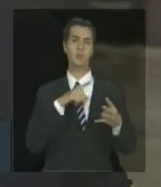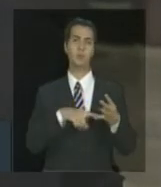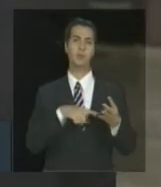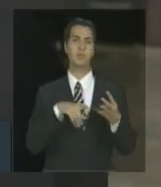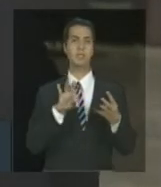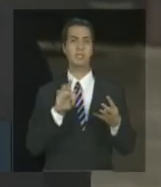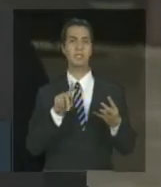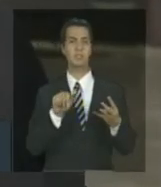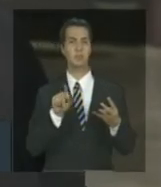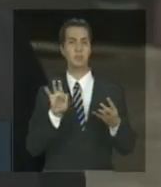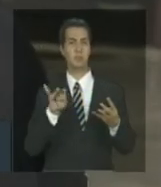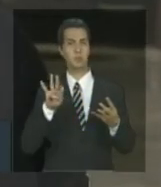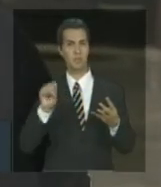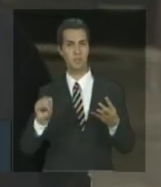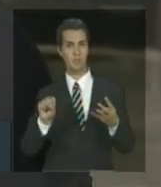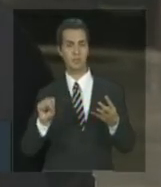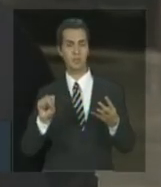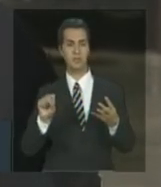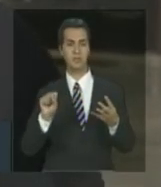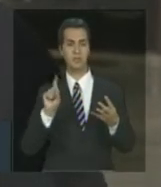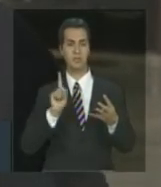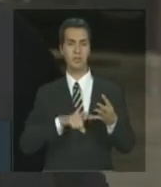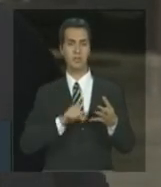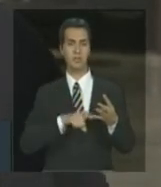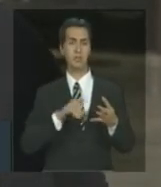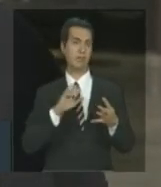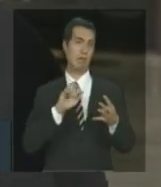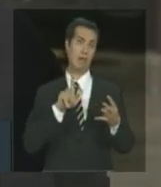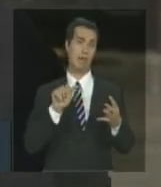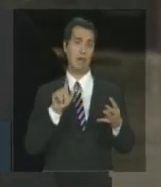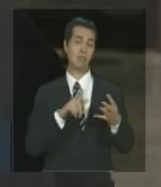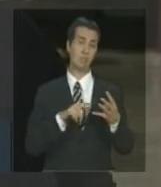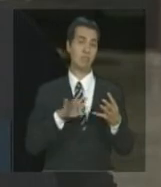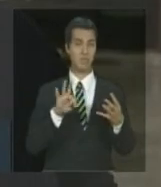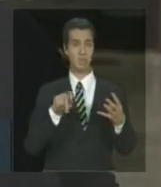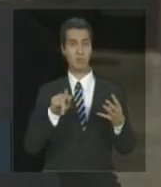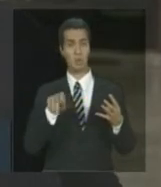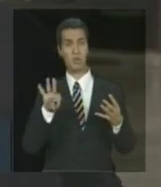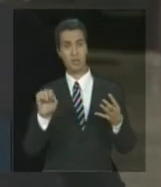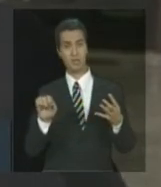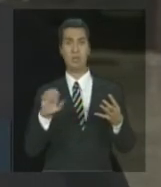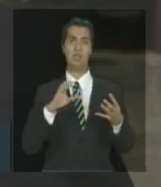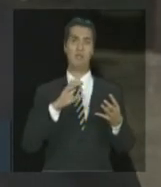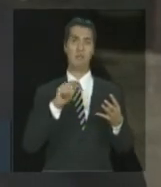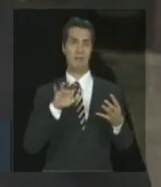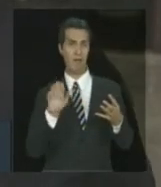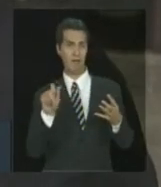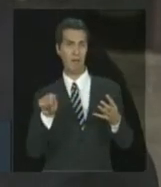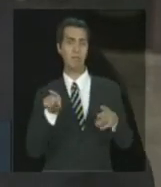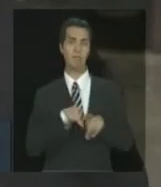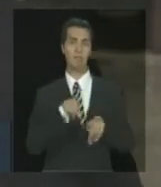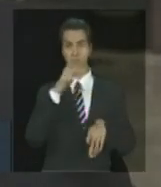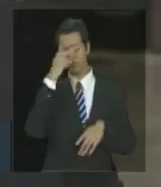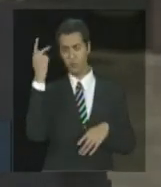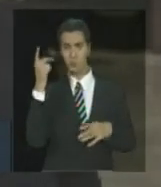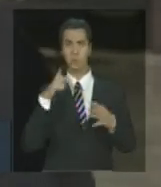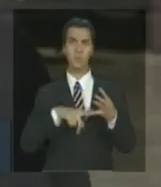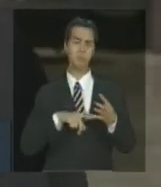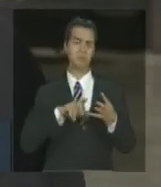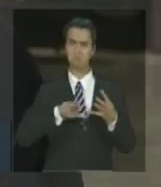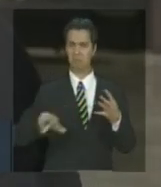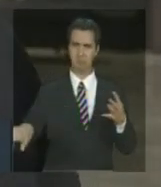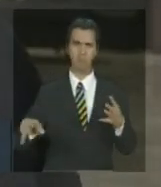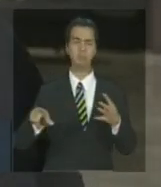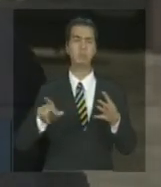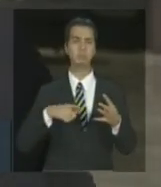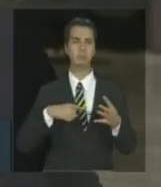de transportes, transporte tanto do ponto de vista de carga, com o transporte interestadual, mas também a mobilidade urbana, aí uma parceria